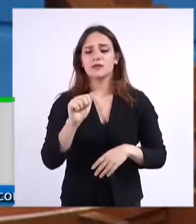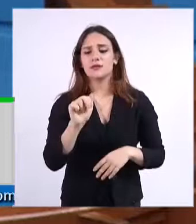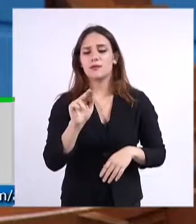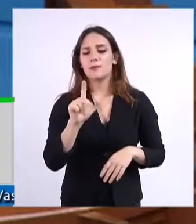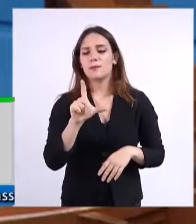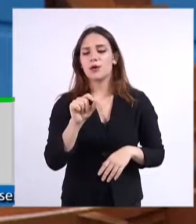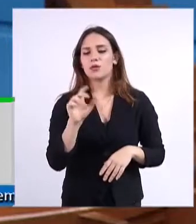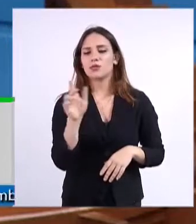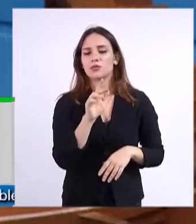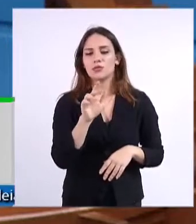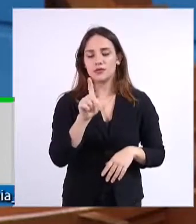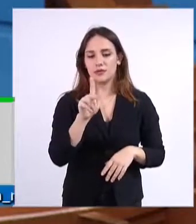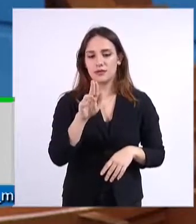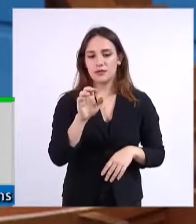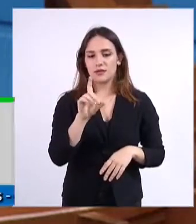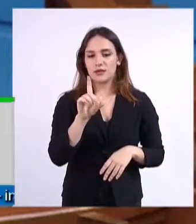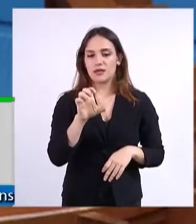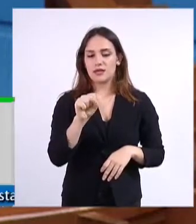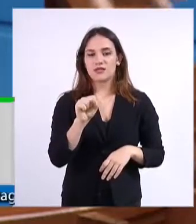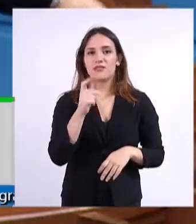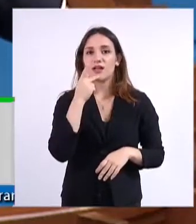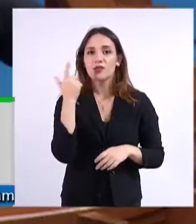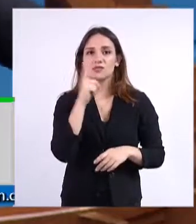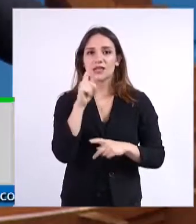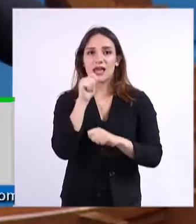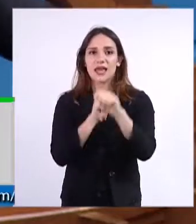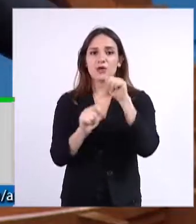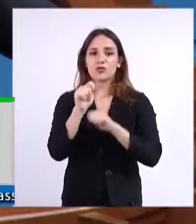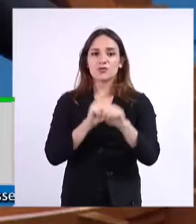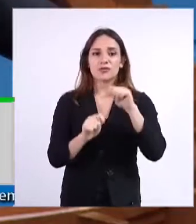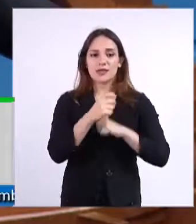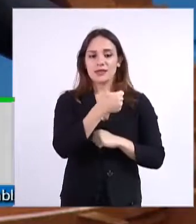100 bilhões de reais em 10 anos.